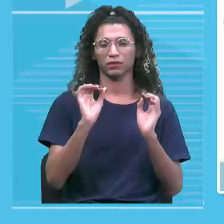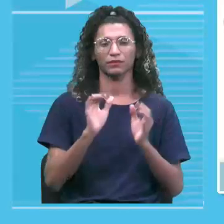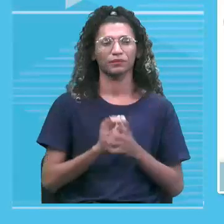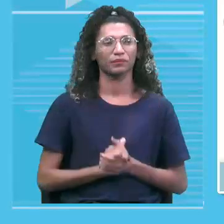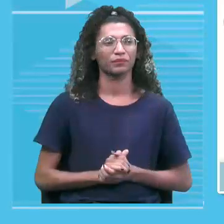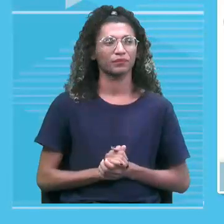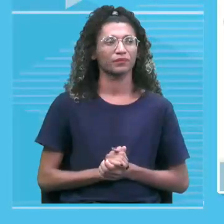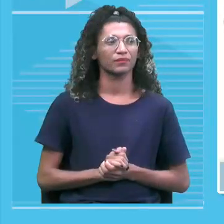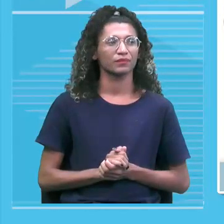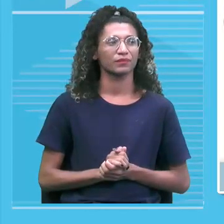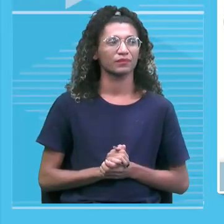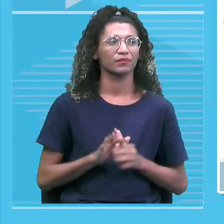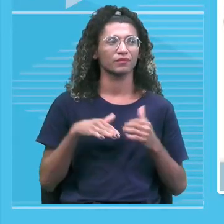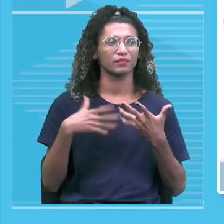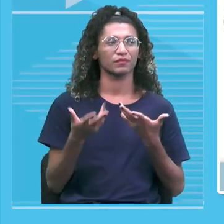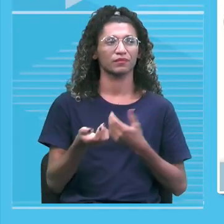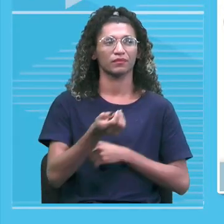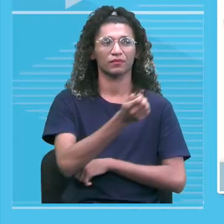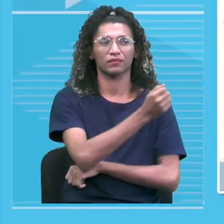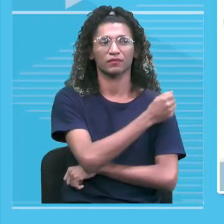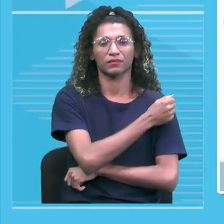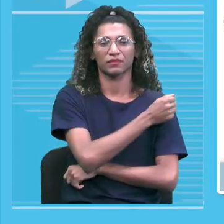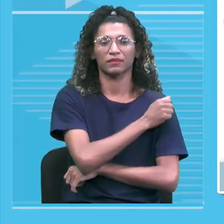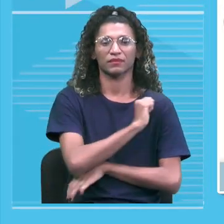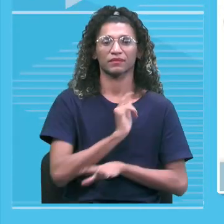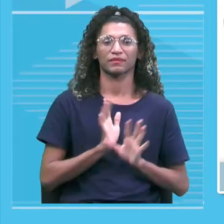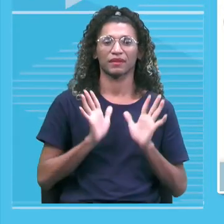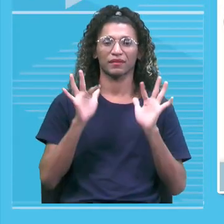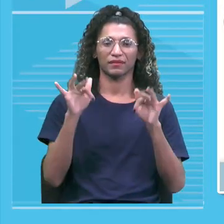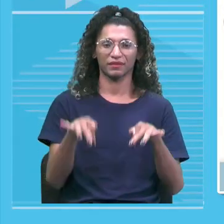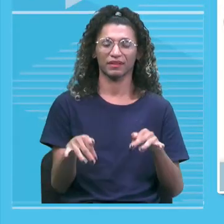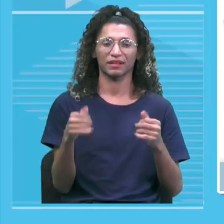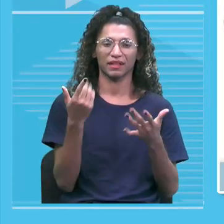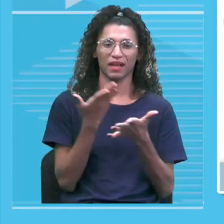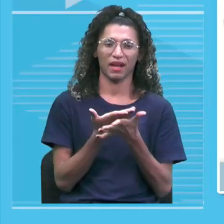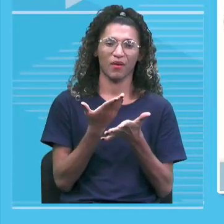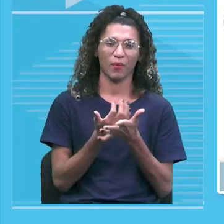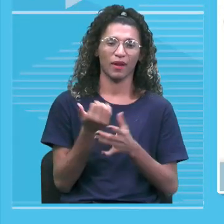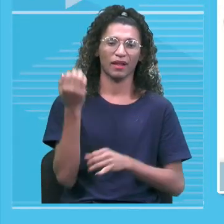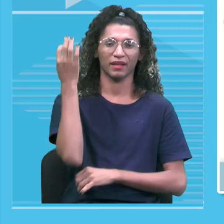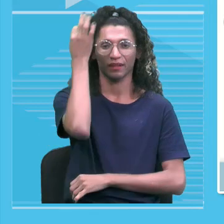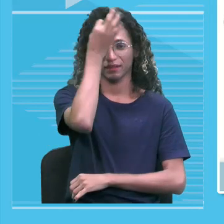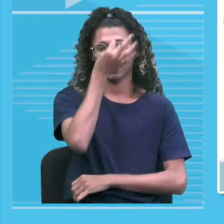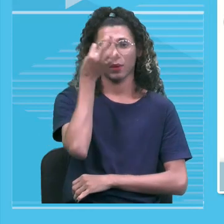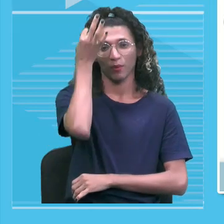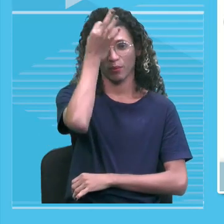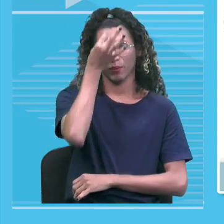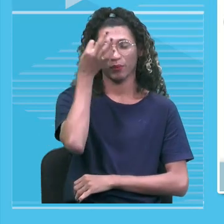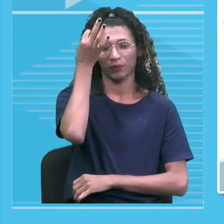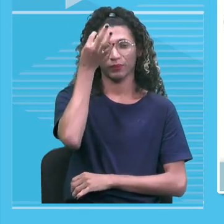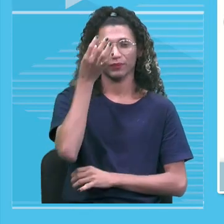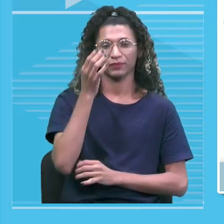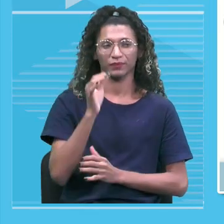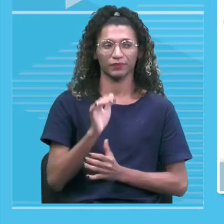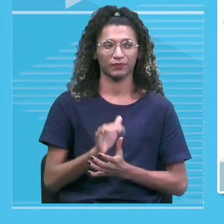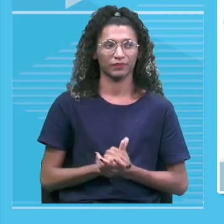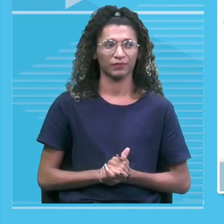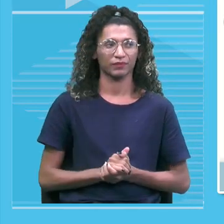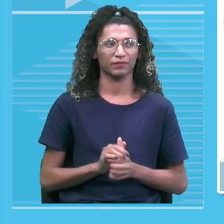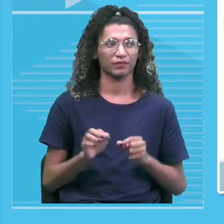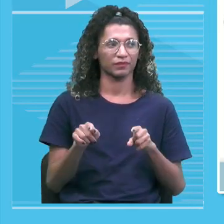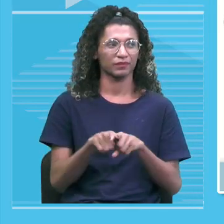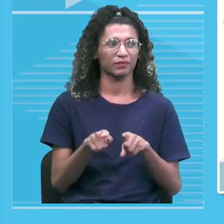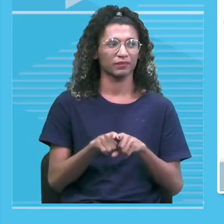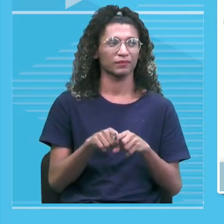galerinha para finalizar a nossa parte teórica para finalizar as